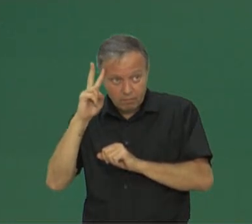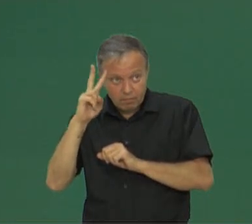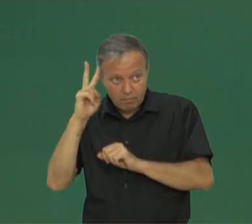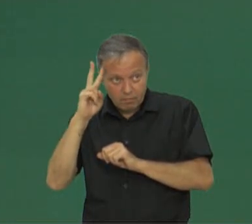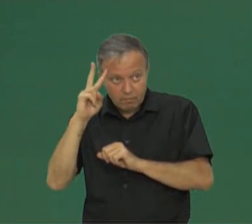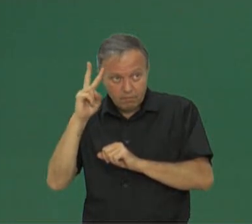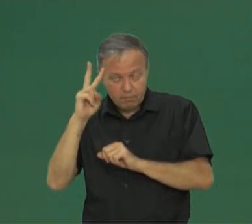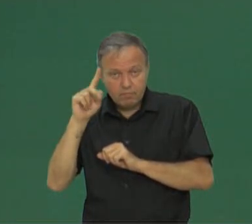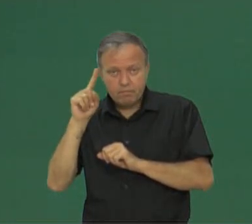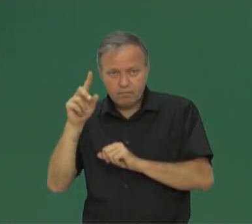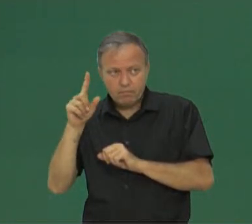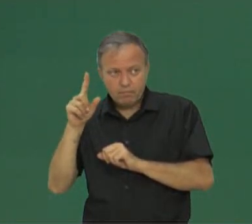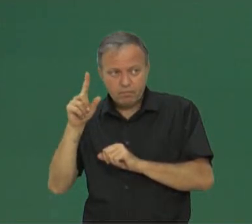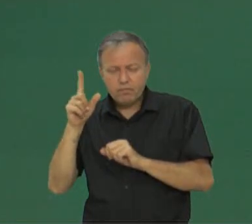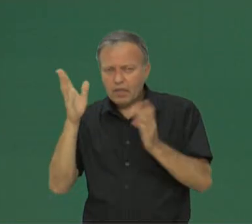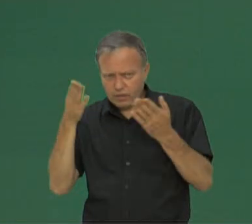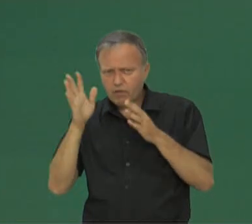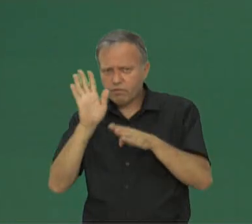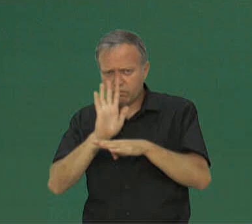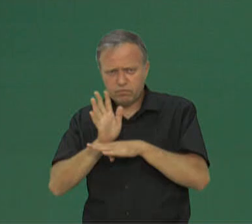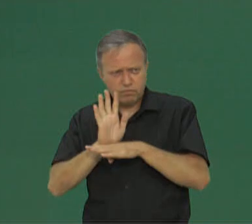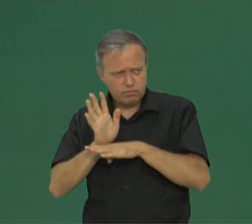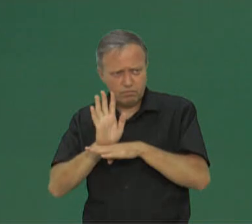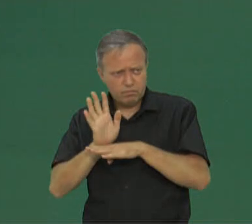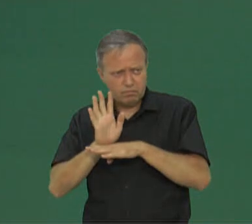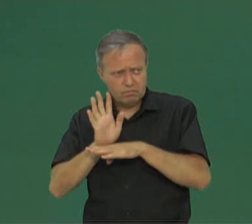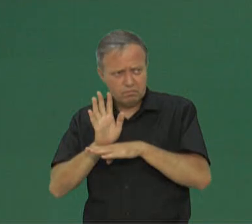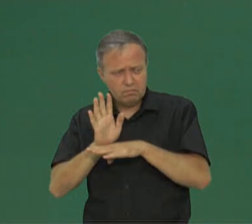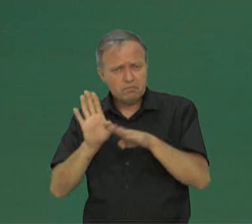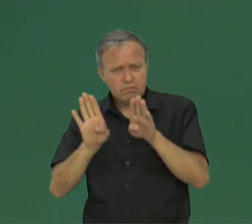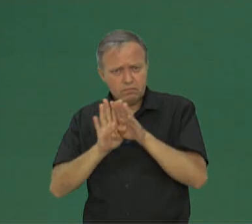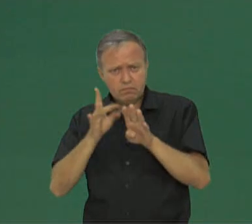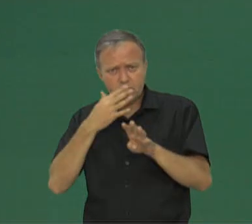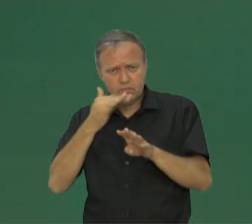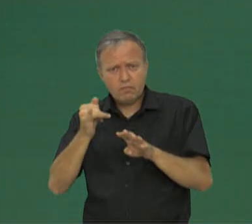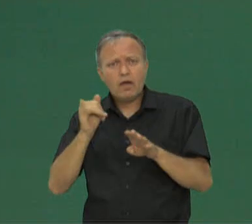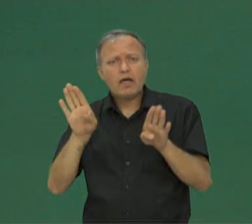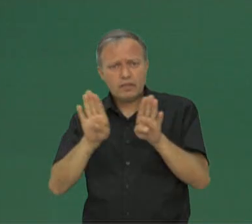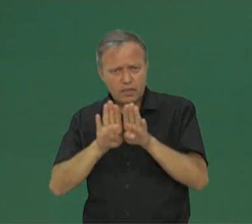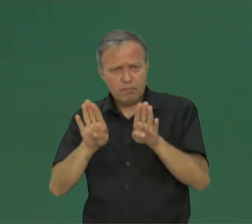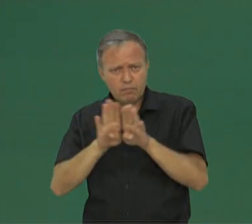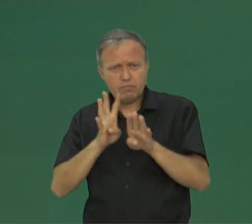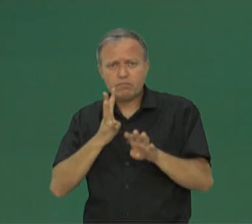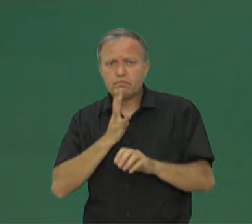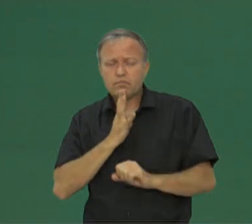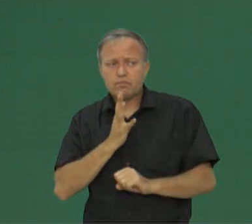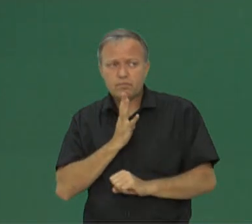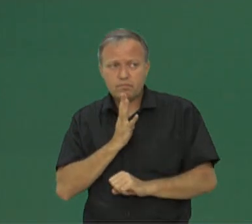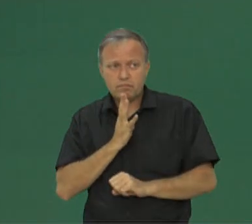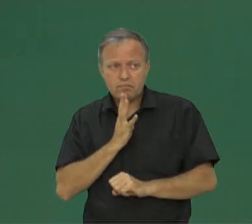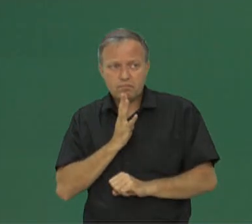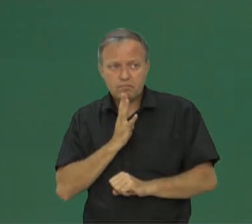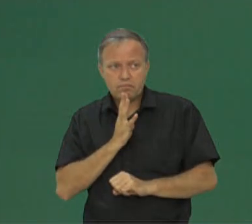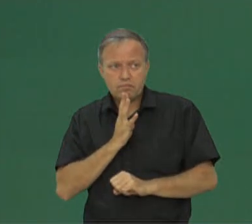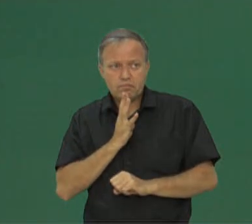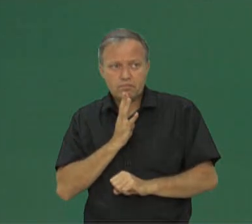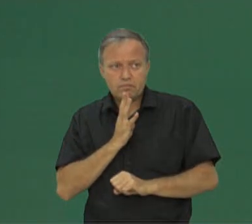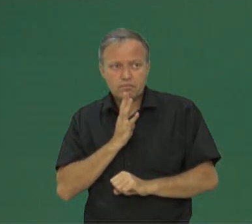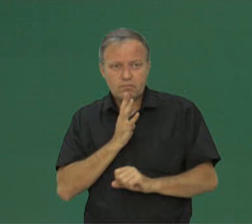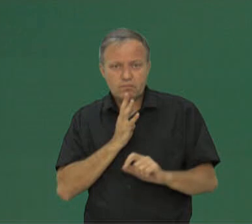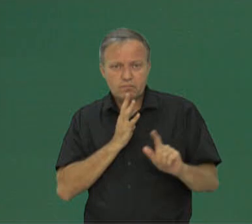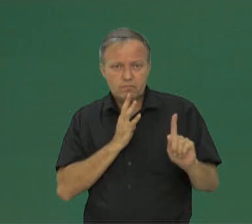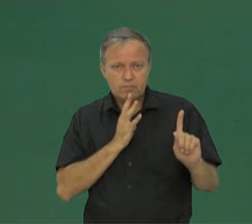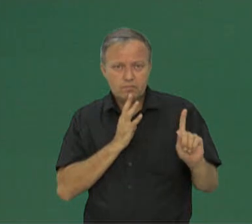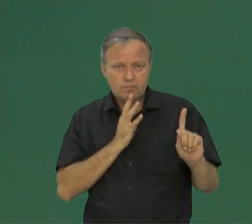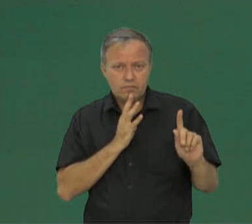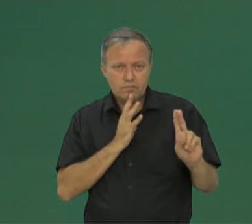vocês reconhecem, né? Já viram na televisão, até seus pais comentando, né? Esse aqui era um guerrilheiro,